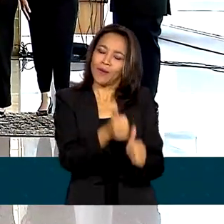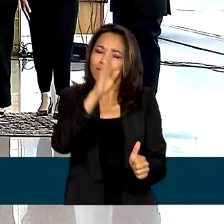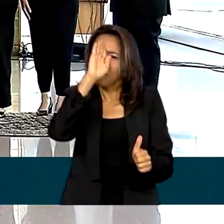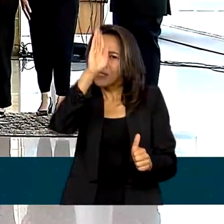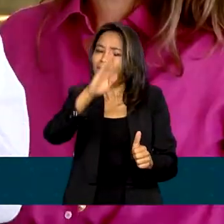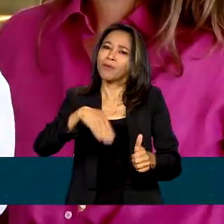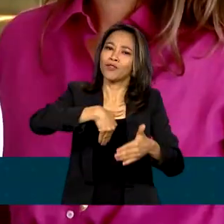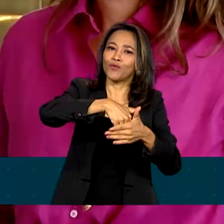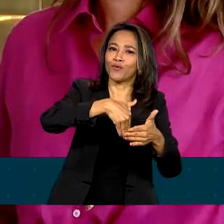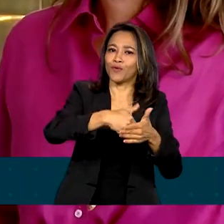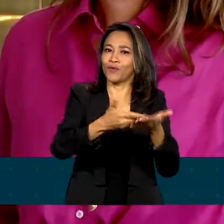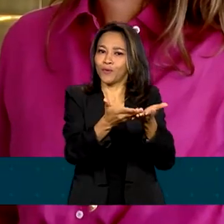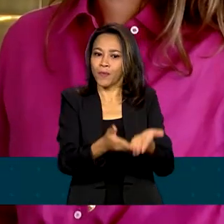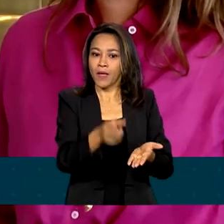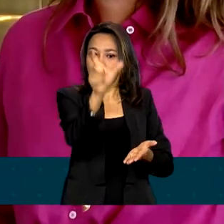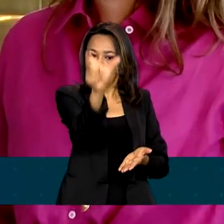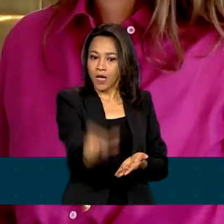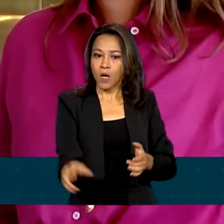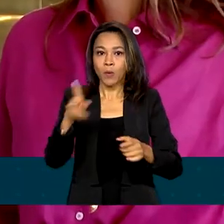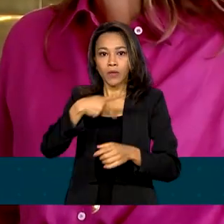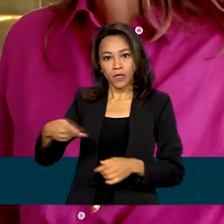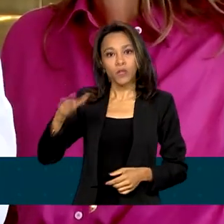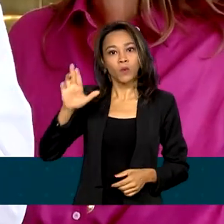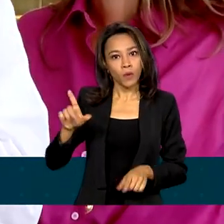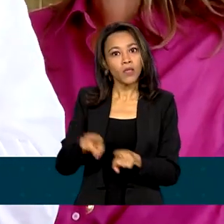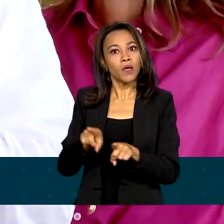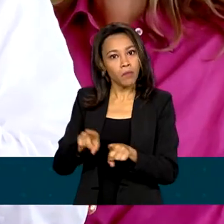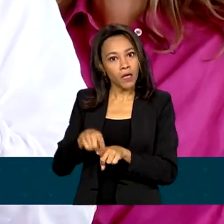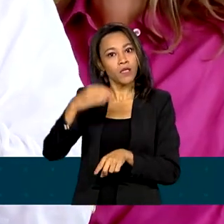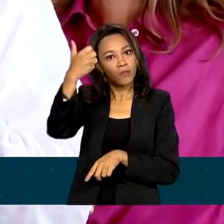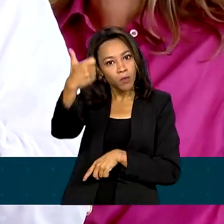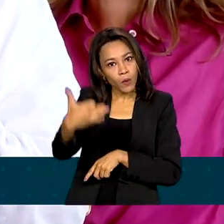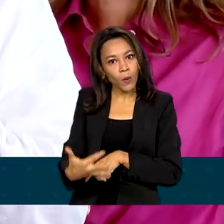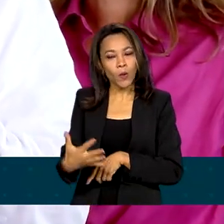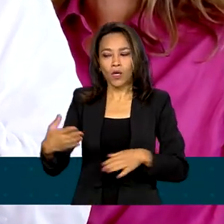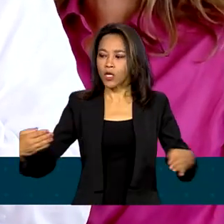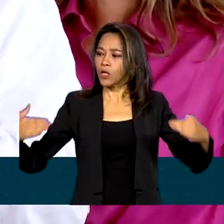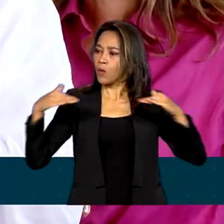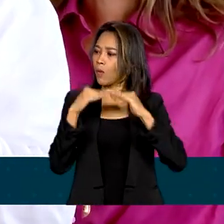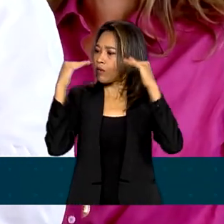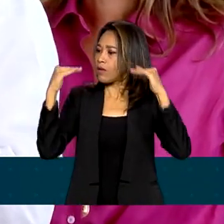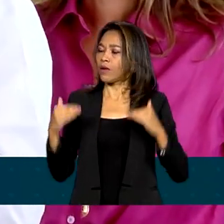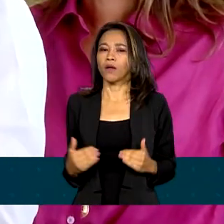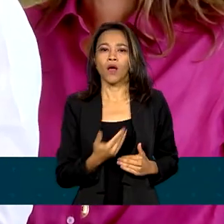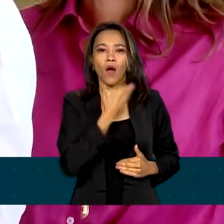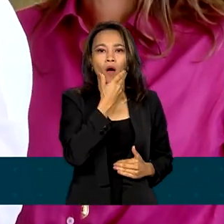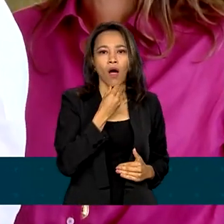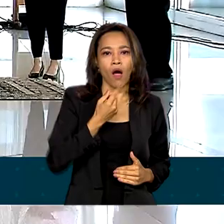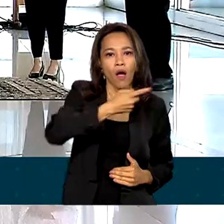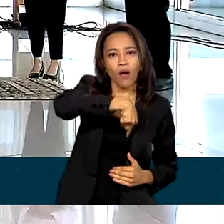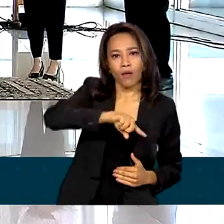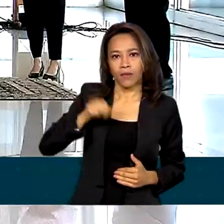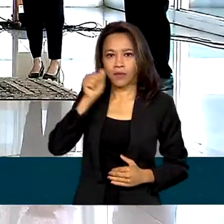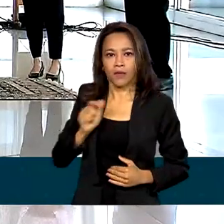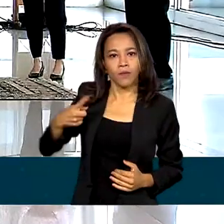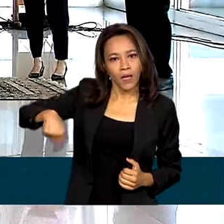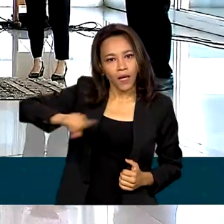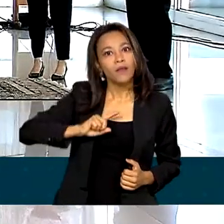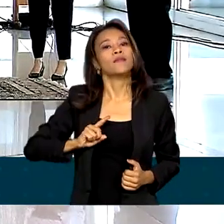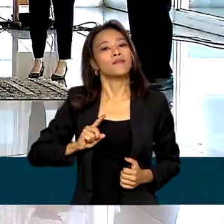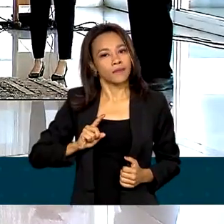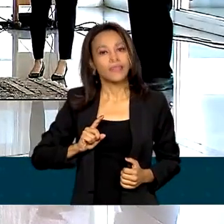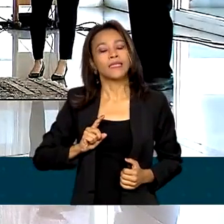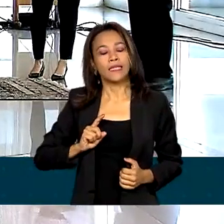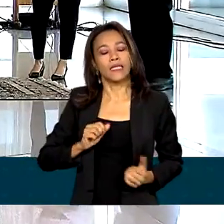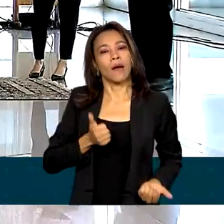no futebol o presidente Lula falou sobre a igualdade entre homens e mulheres no esporte e apoiou